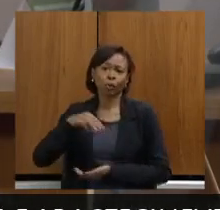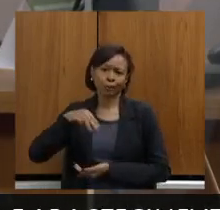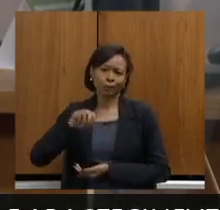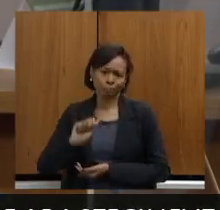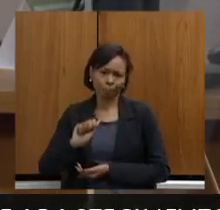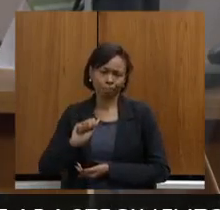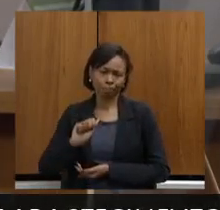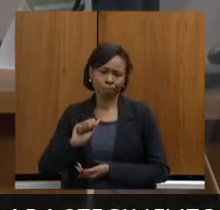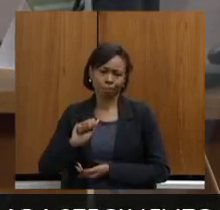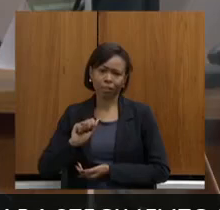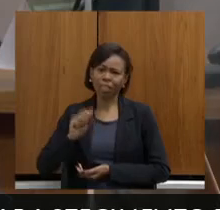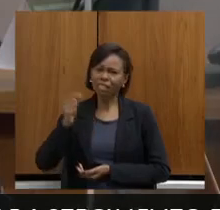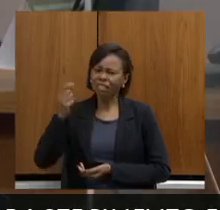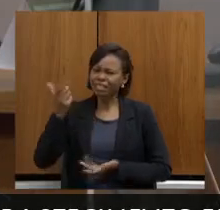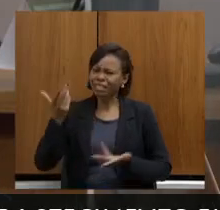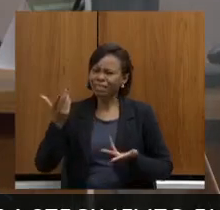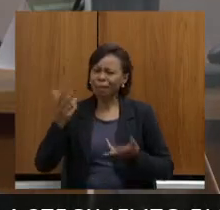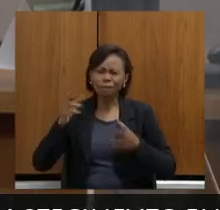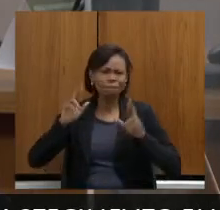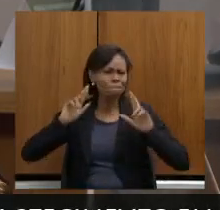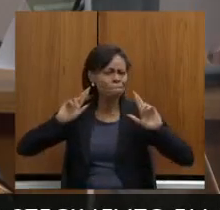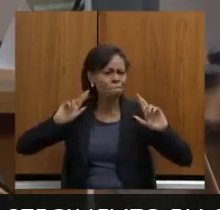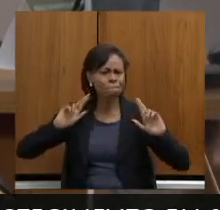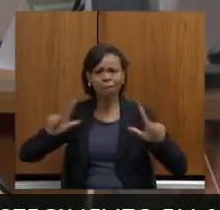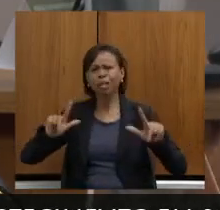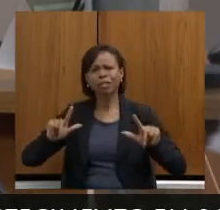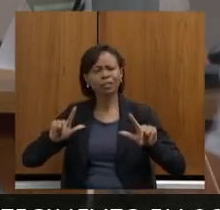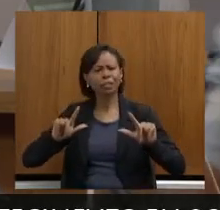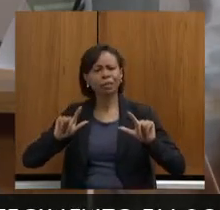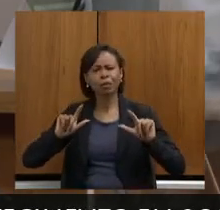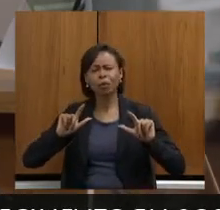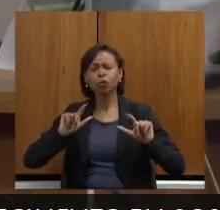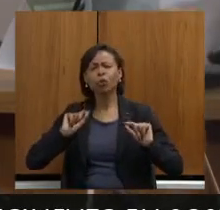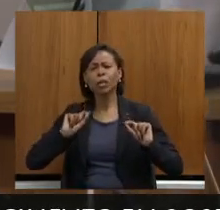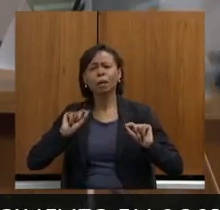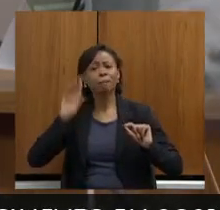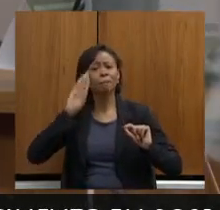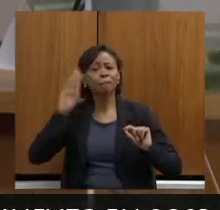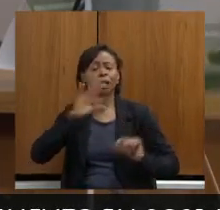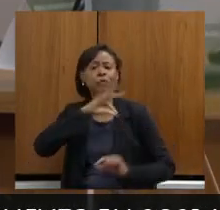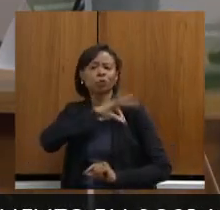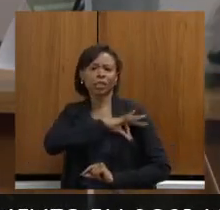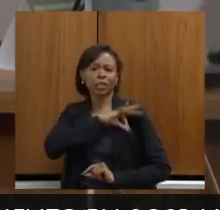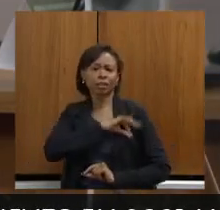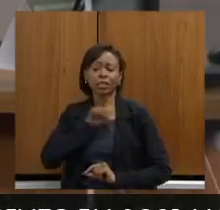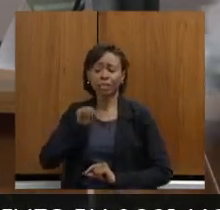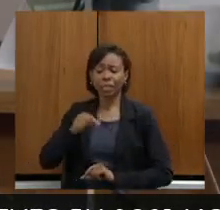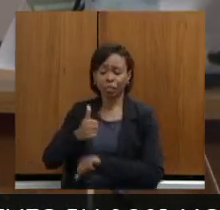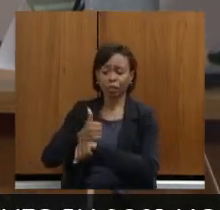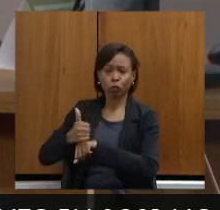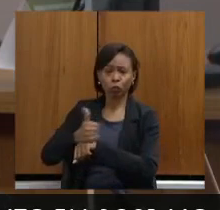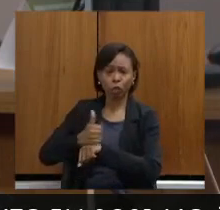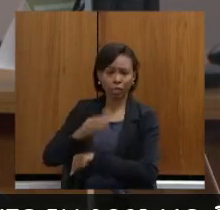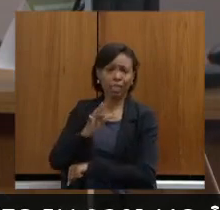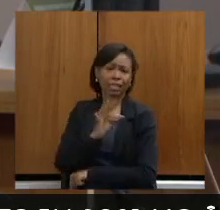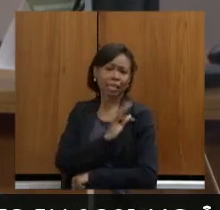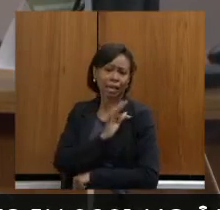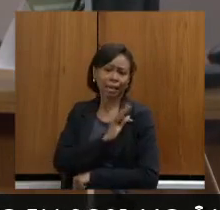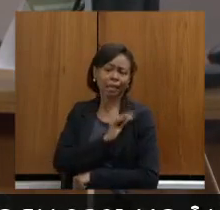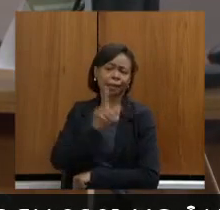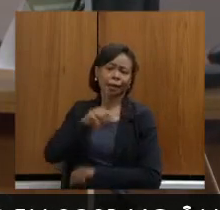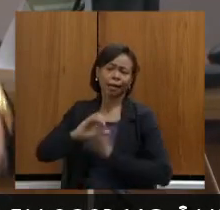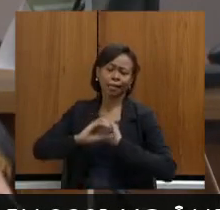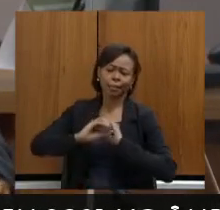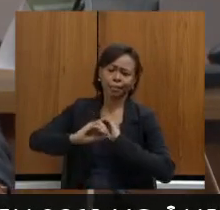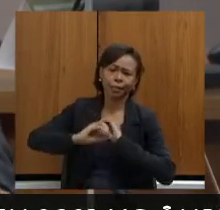disparate enorme especialmente com a questão salarial desses técnicos ea e são Engenheiros